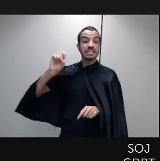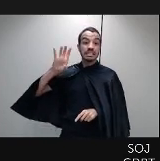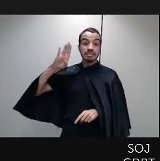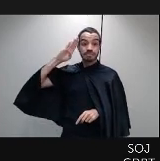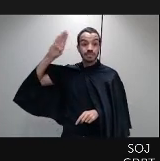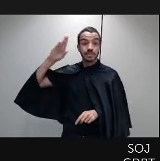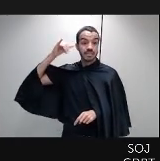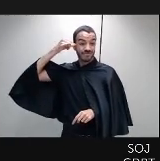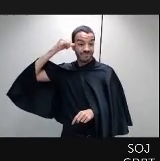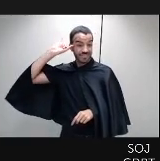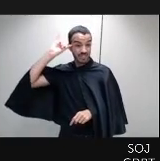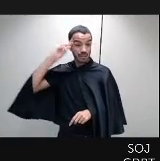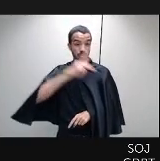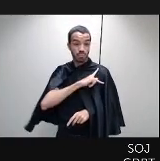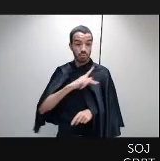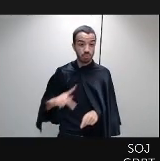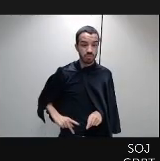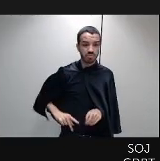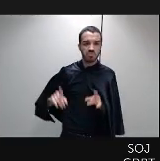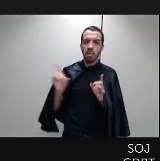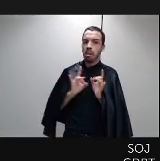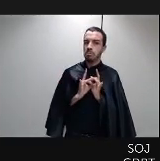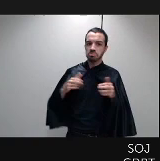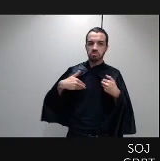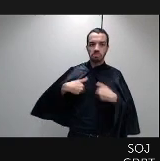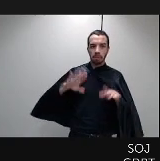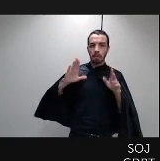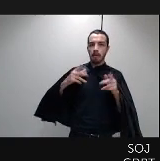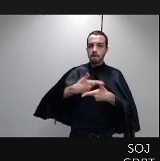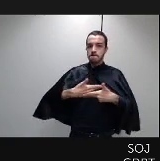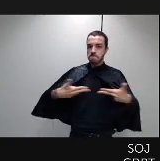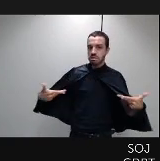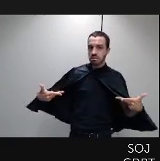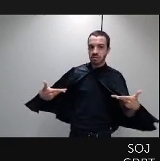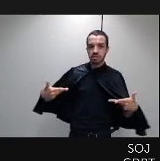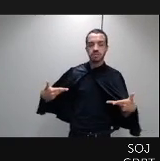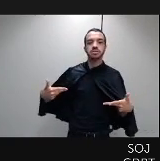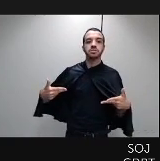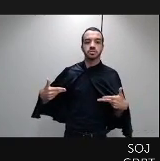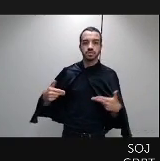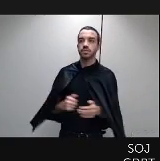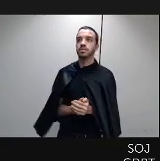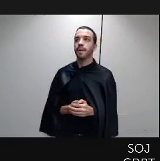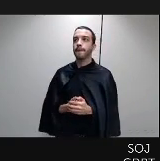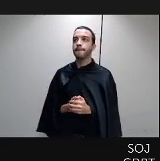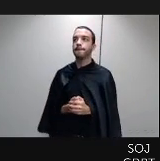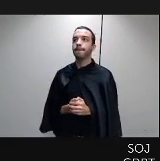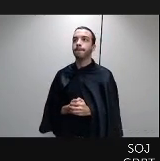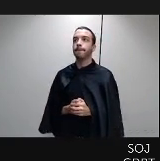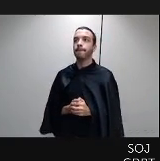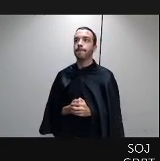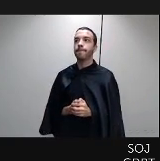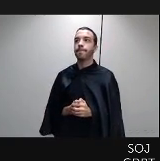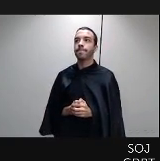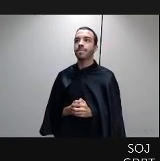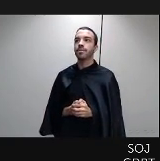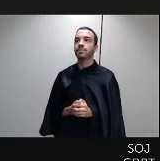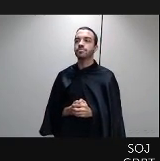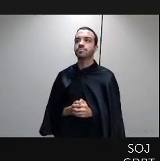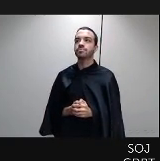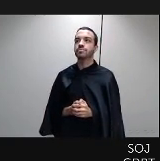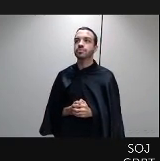concessão de bens elas são aqui também figura no pólo passivo da ação alimentar